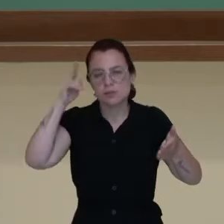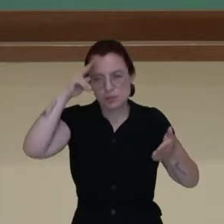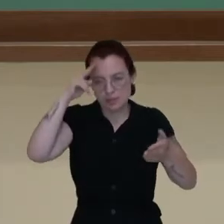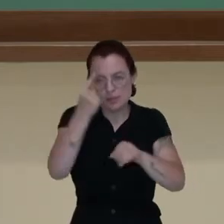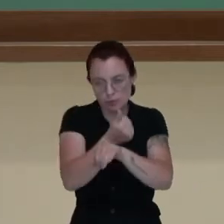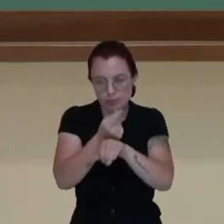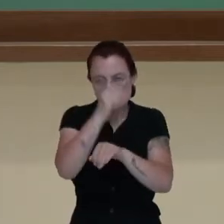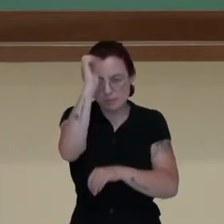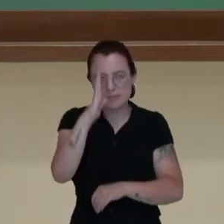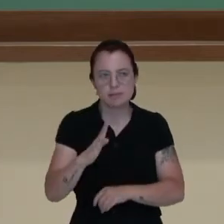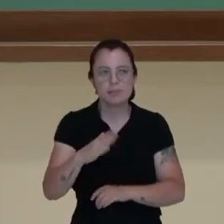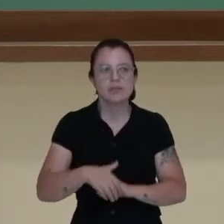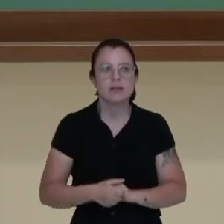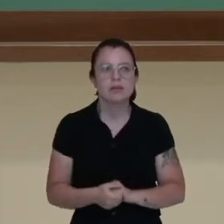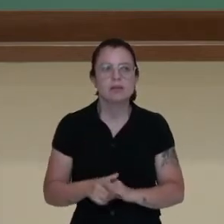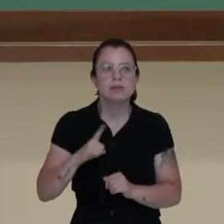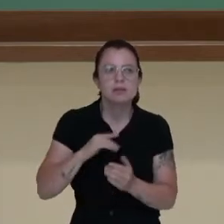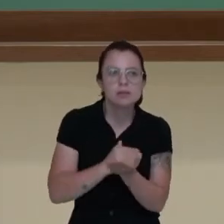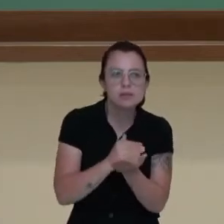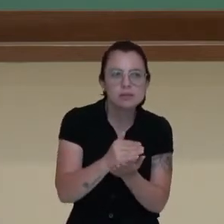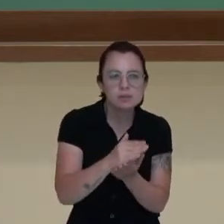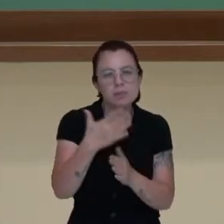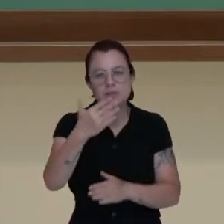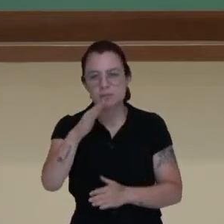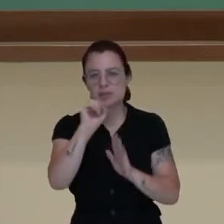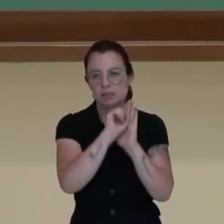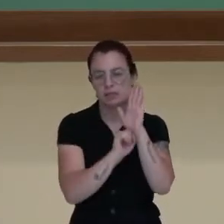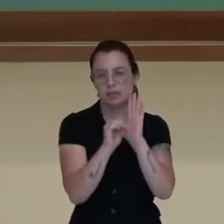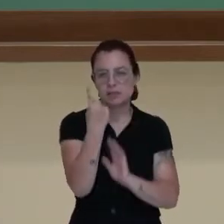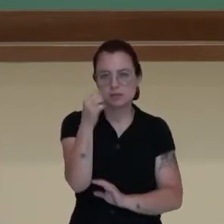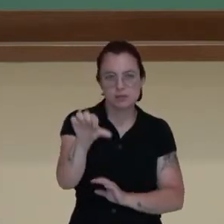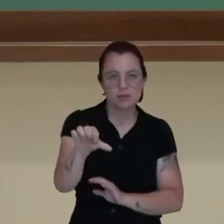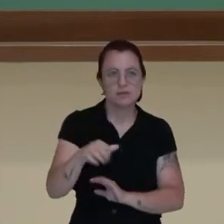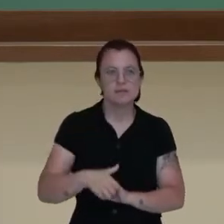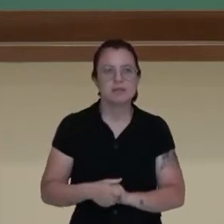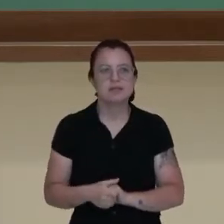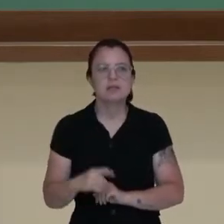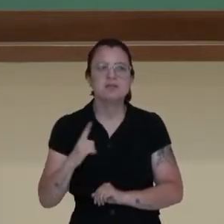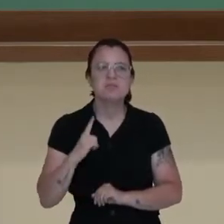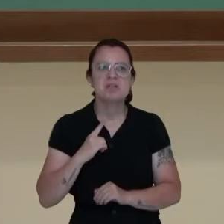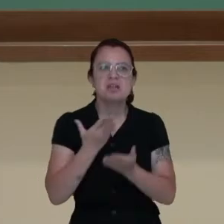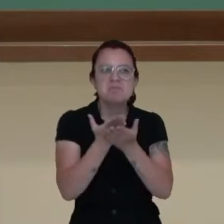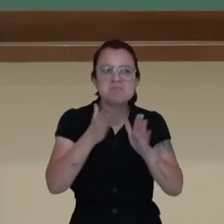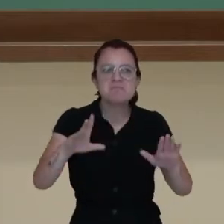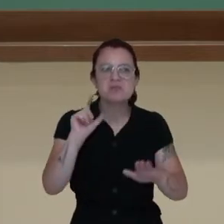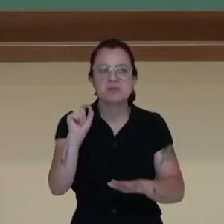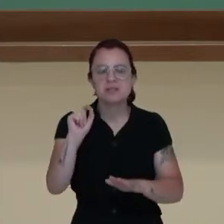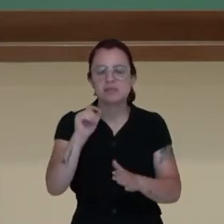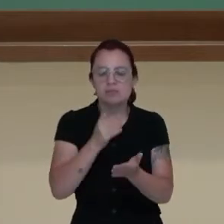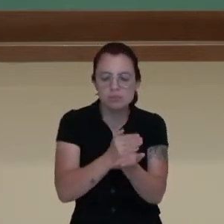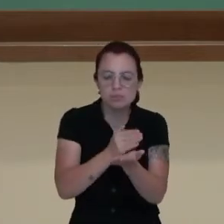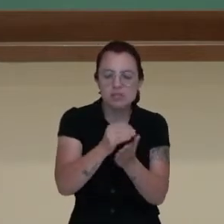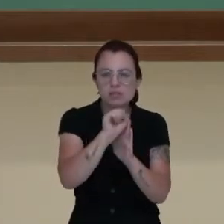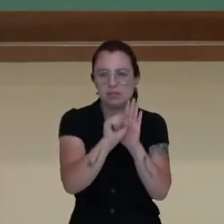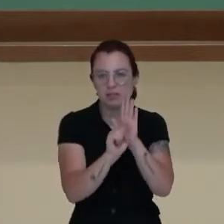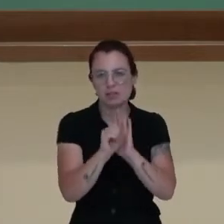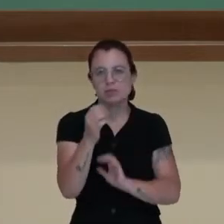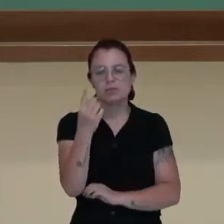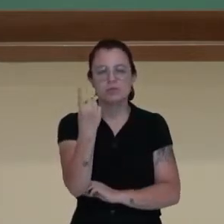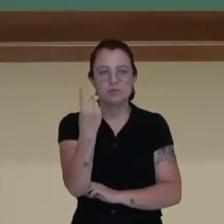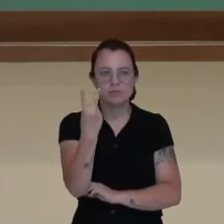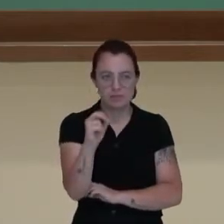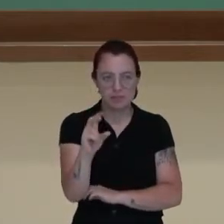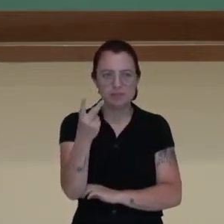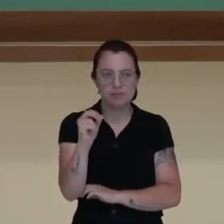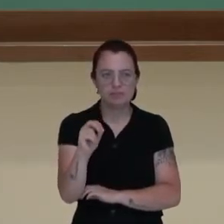Brasil, né? Iniciou em meados do século XIX e teve seu fim na primeira parte do século XX.